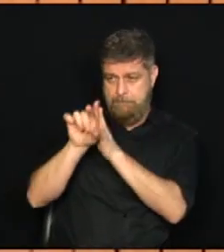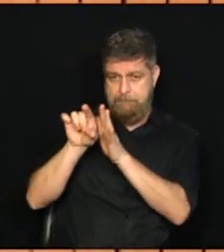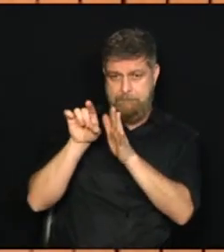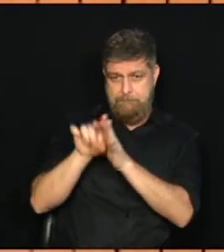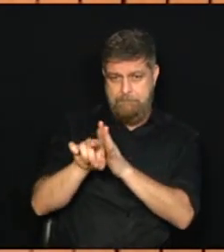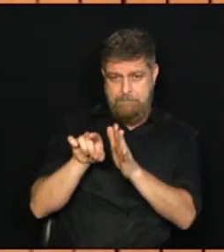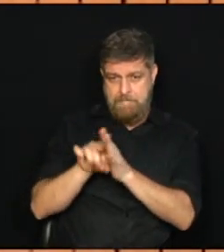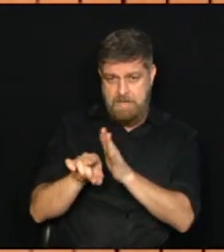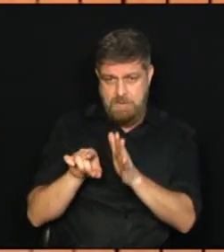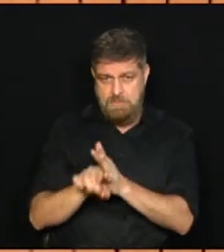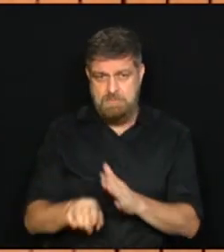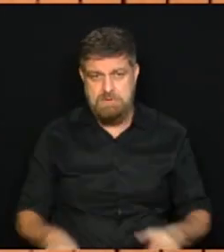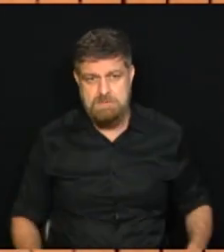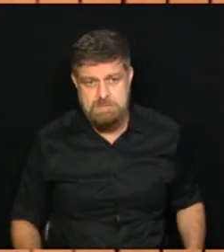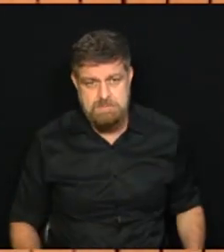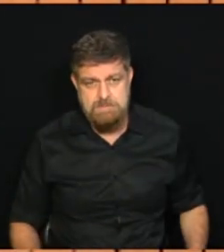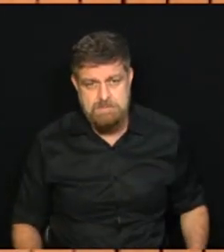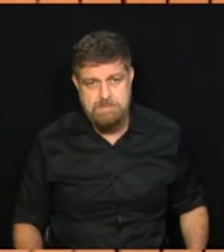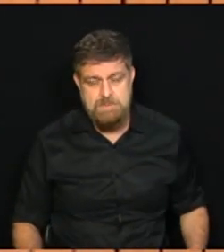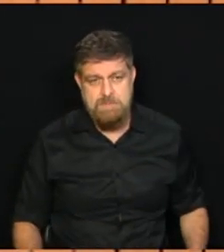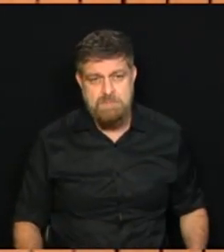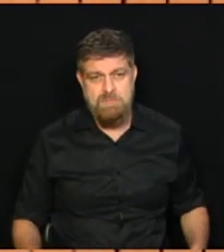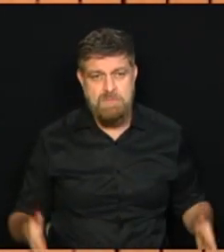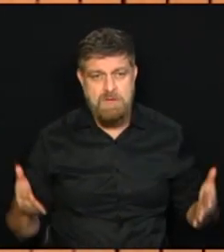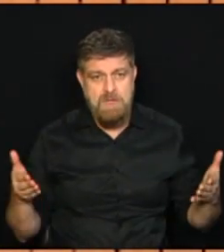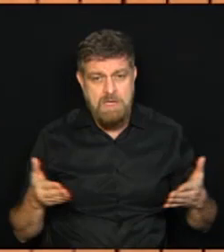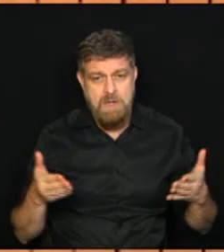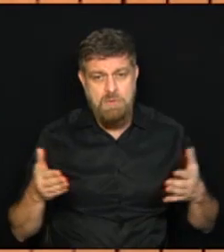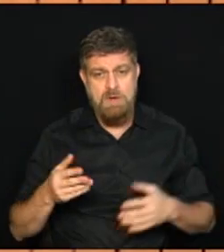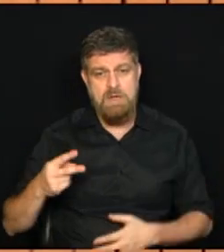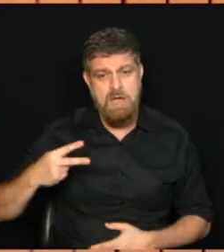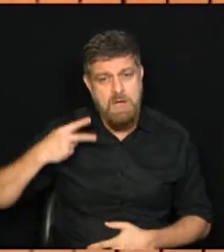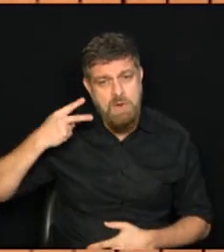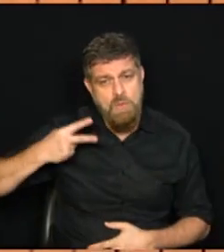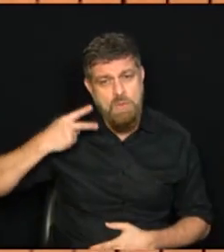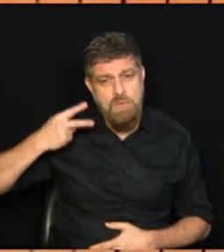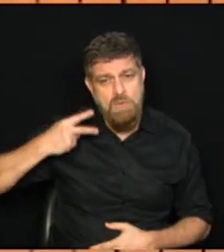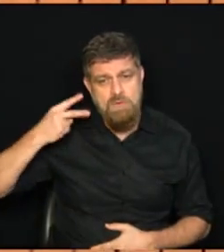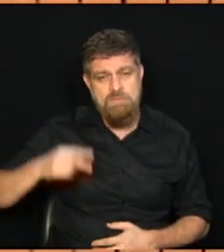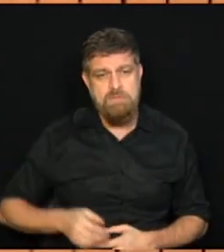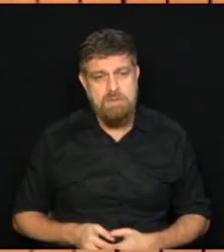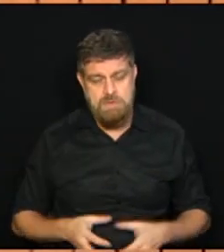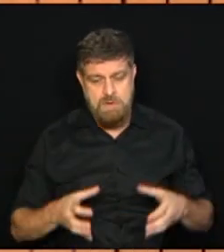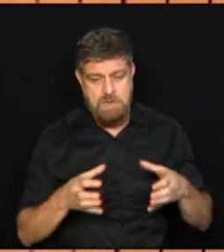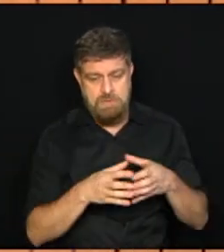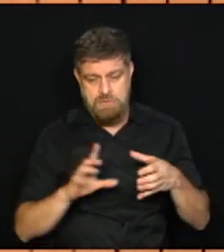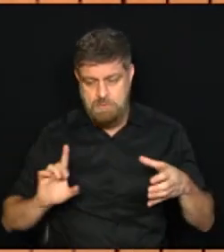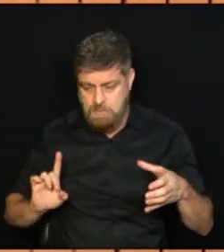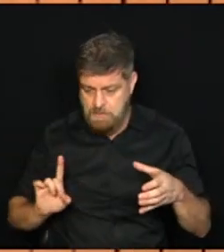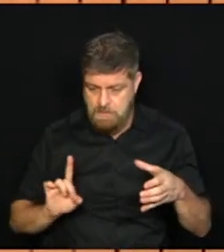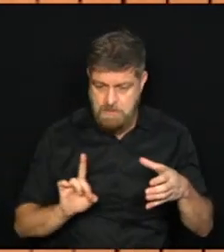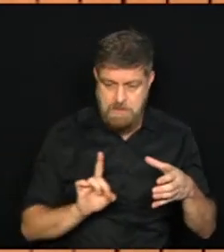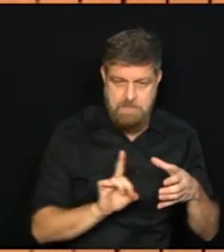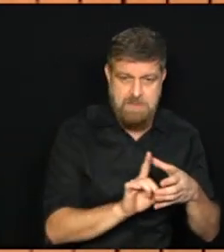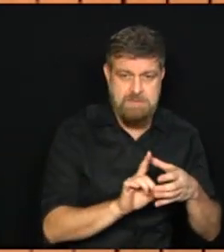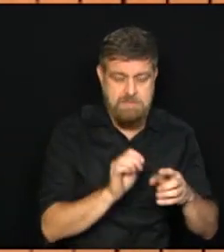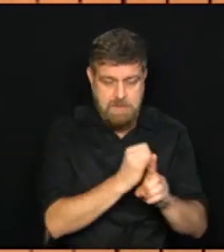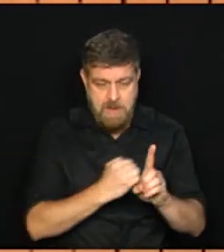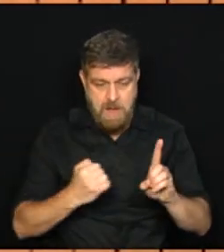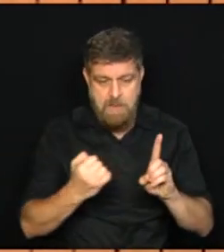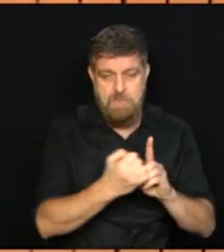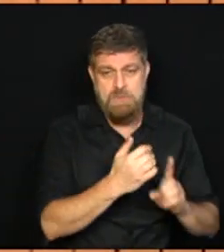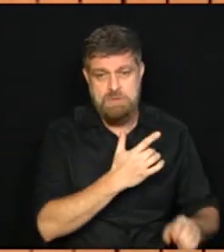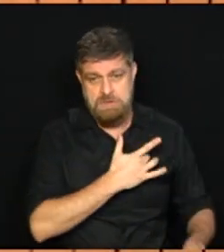e vou passar a palavra para o vereador, membro da Comissão de Política Social e Saúde, o